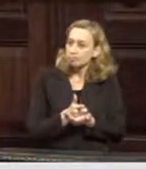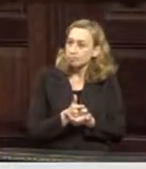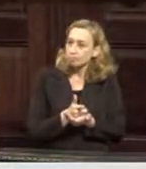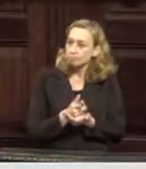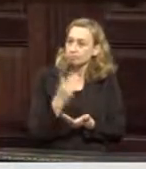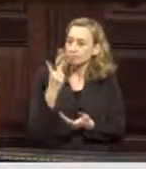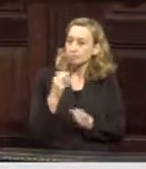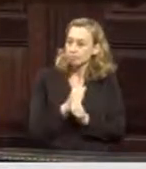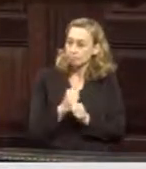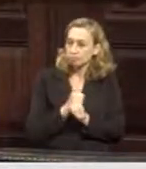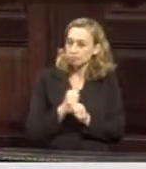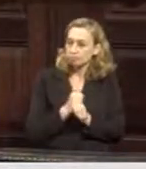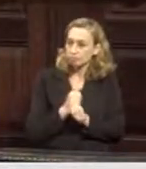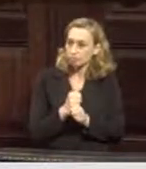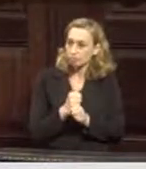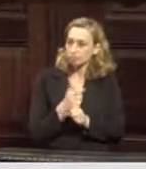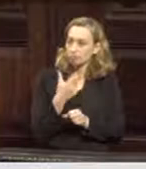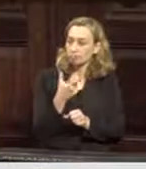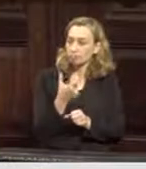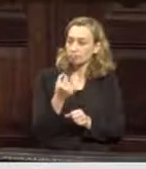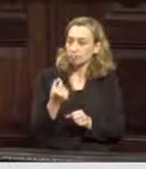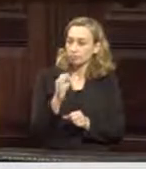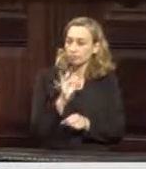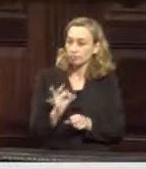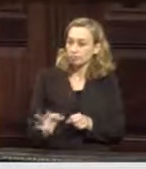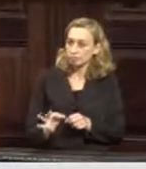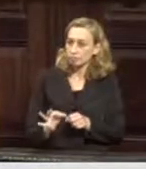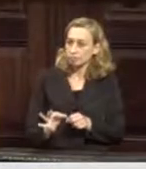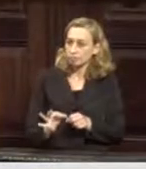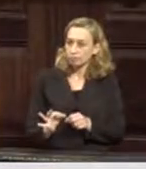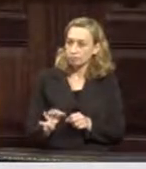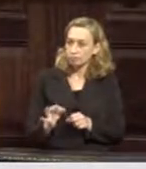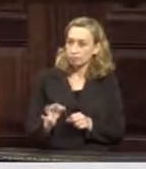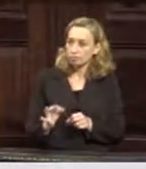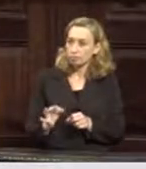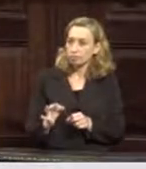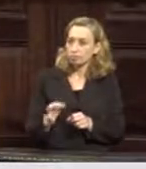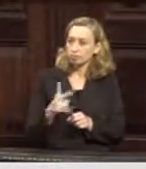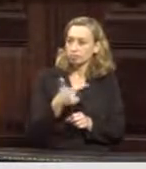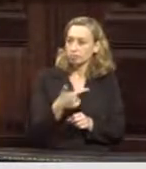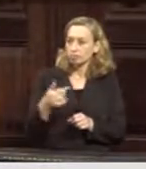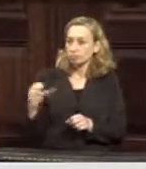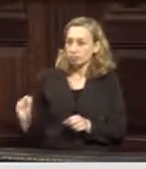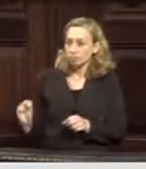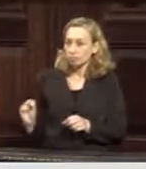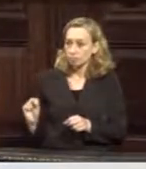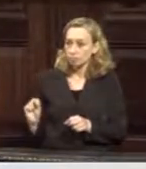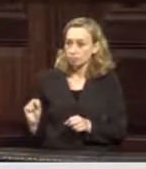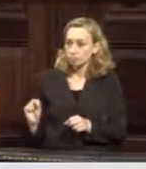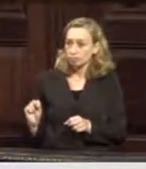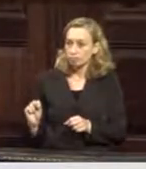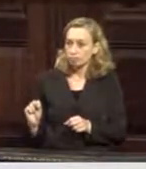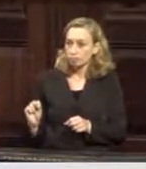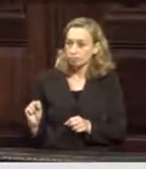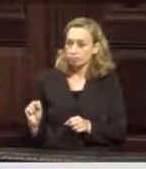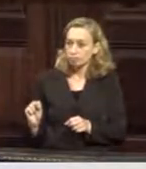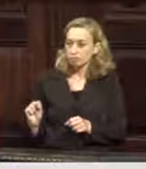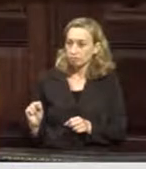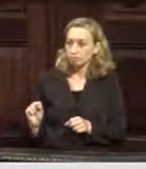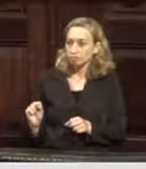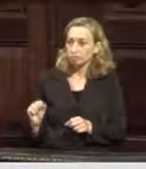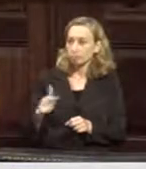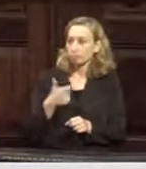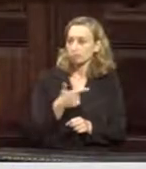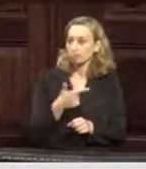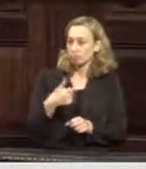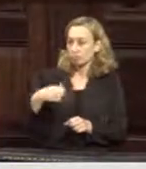3 anos, então 25% do orçamento em 2018, 50% do orçamento em 2019 e 100% do